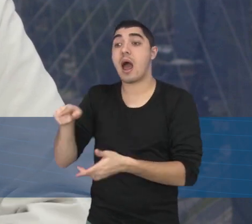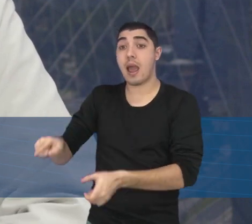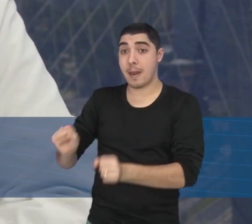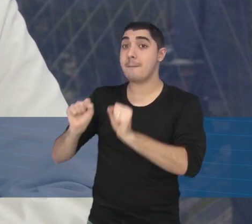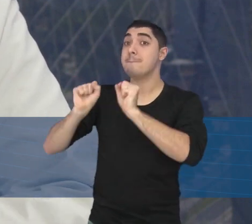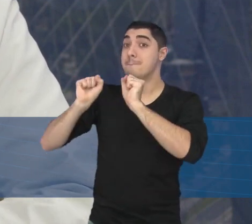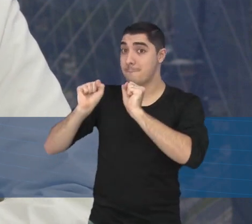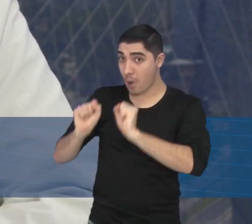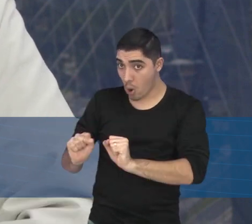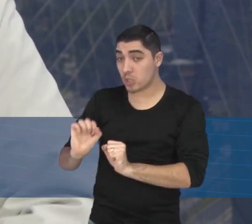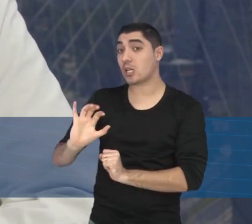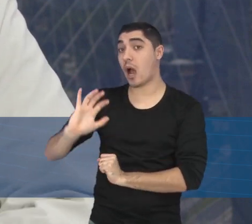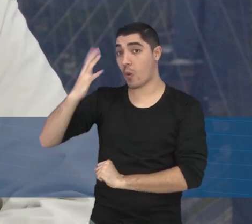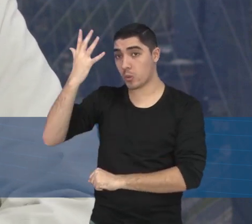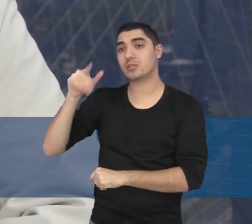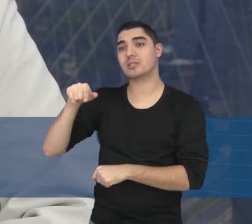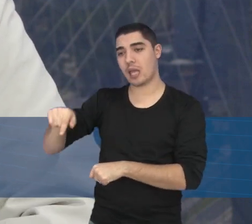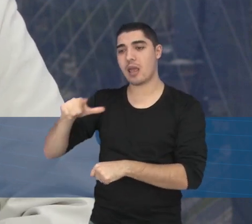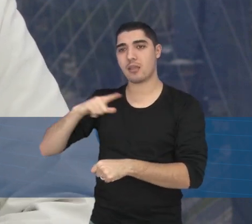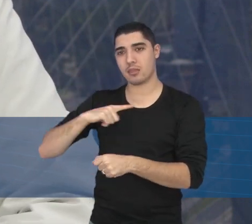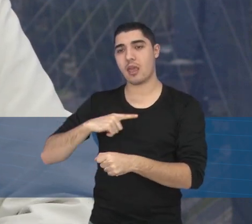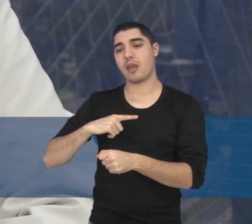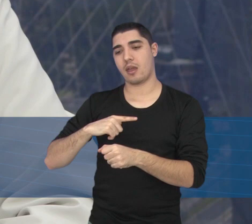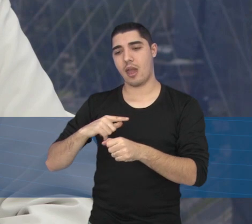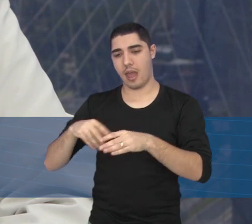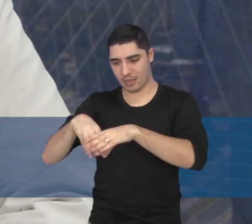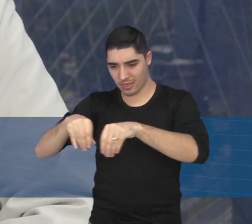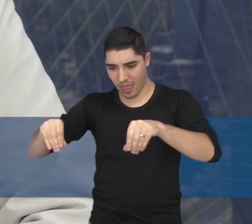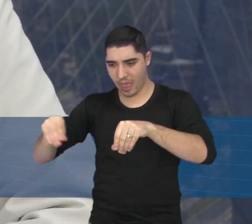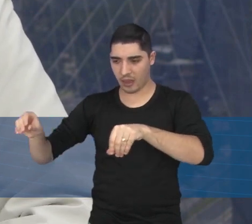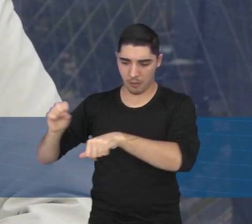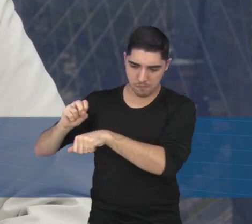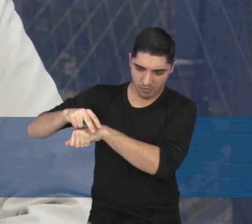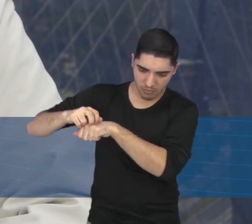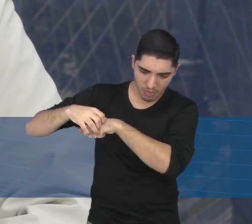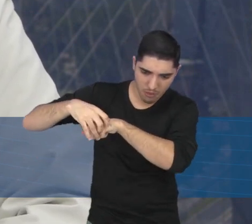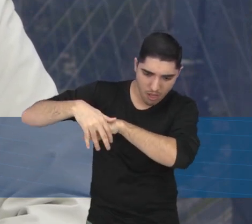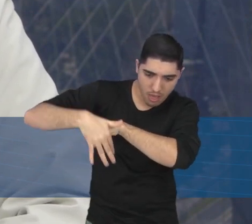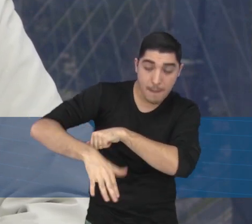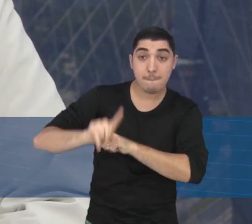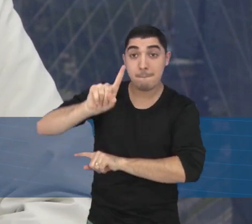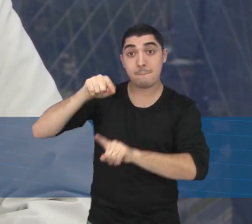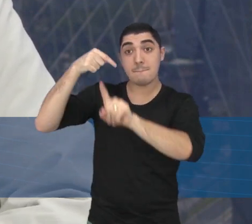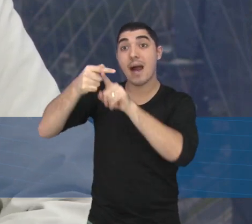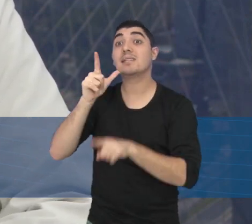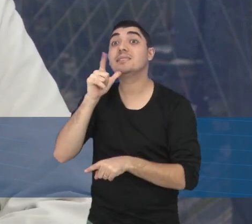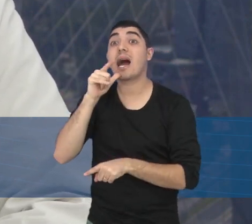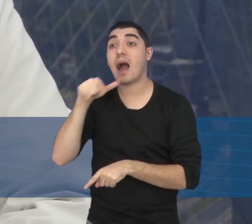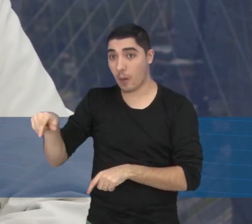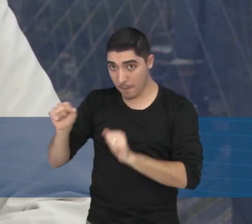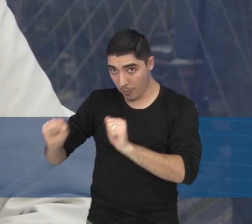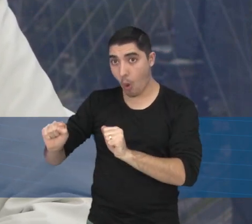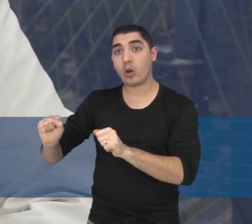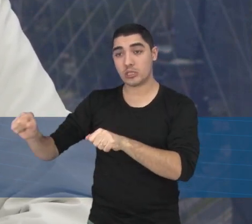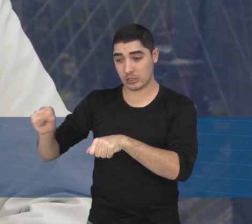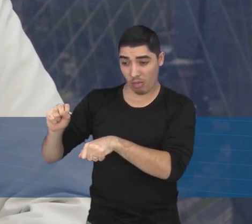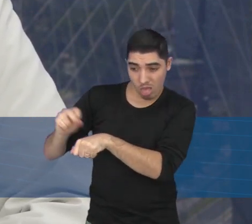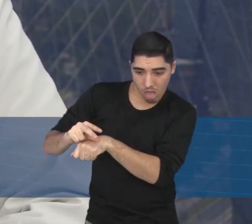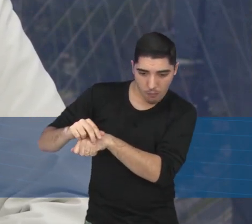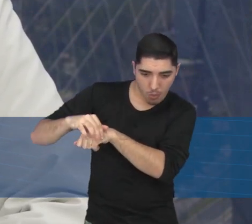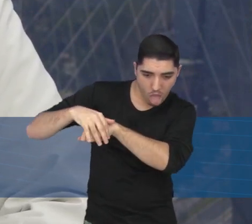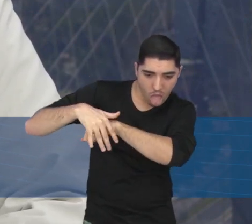um alto poder de contaminação, tanto do solo quanto do lençol freático. Então, descartar no solo de modo